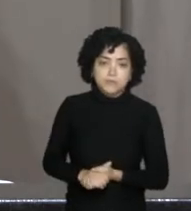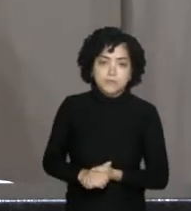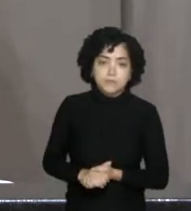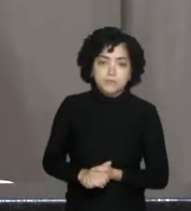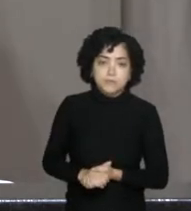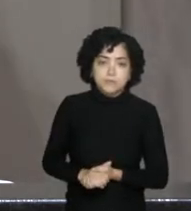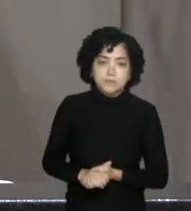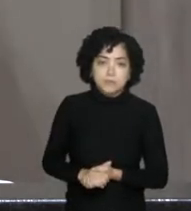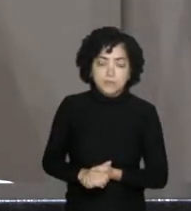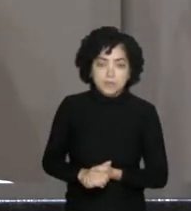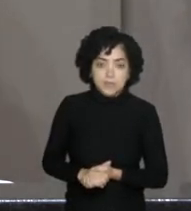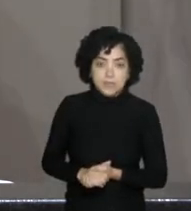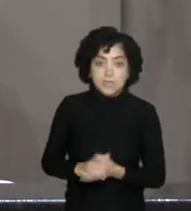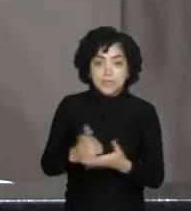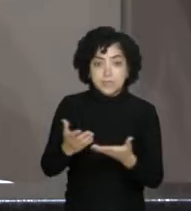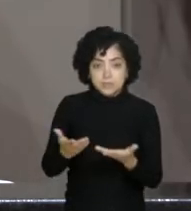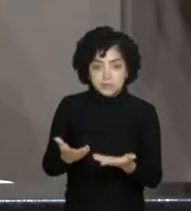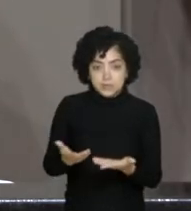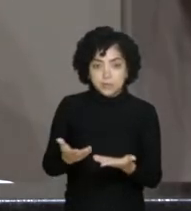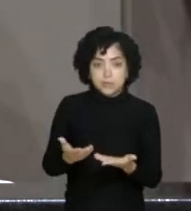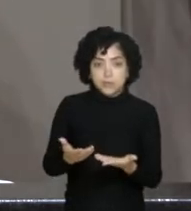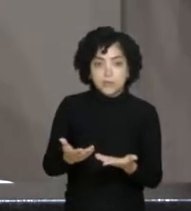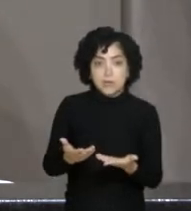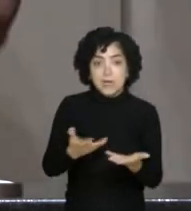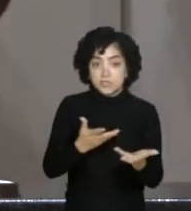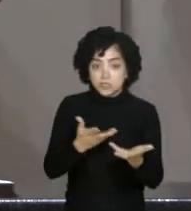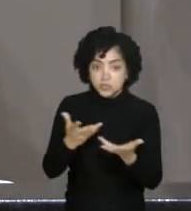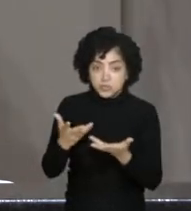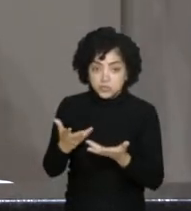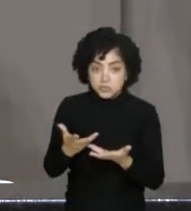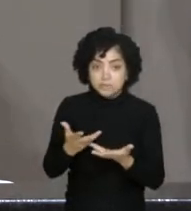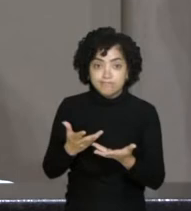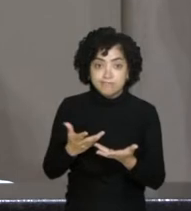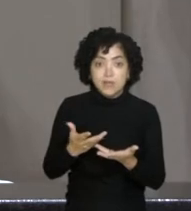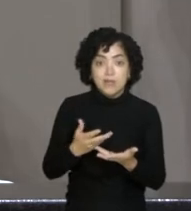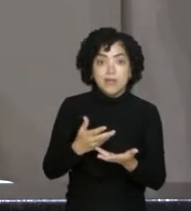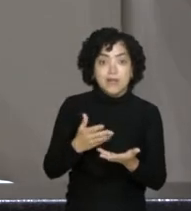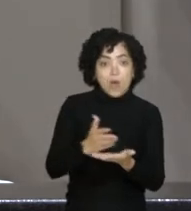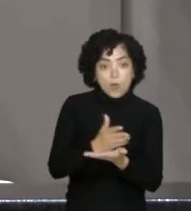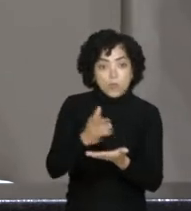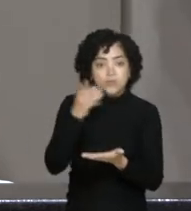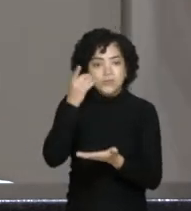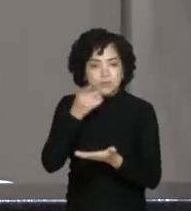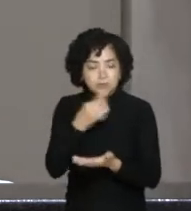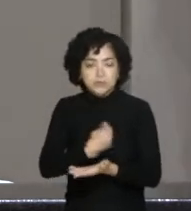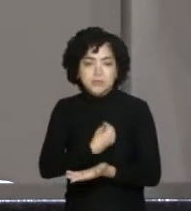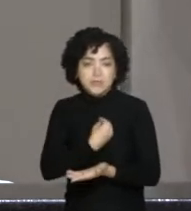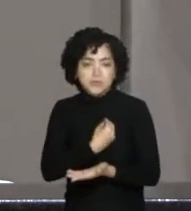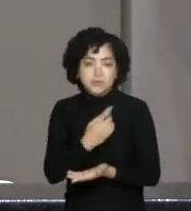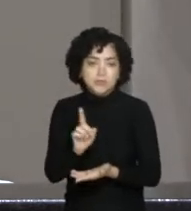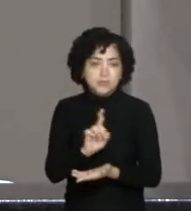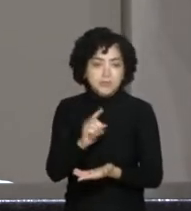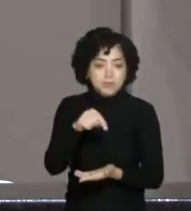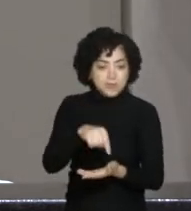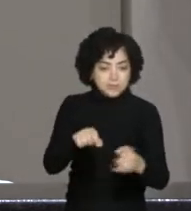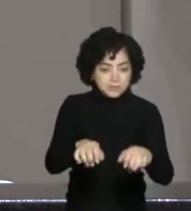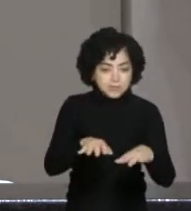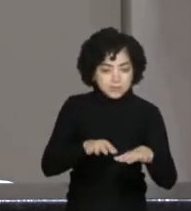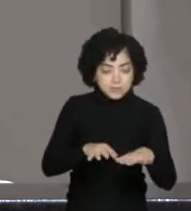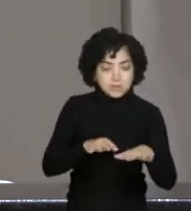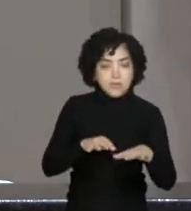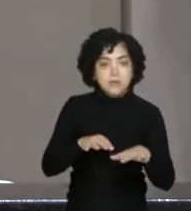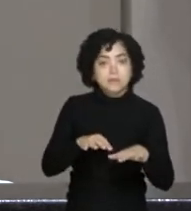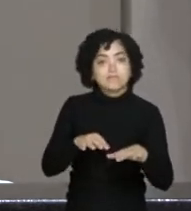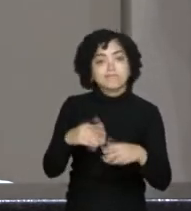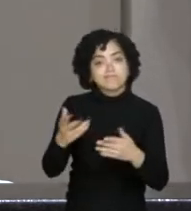Portanto, nesse sentido, que nós temos uma certa ausência de parlamentares também neste plenário participando da